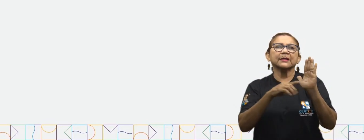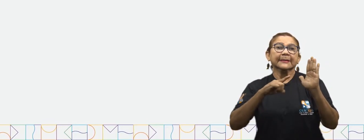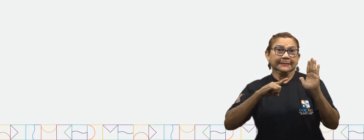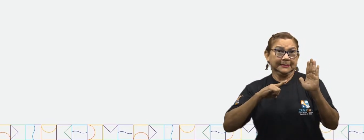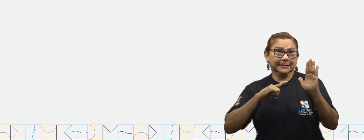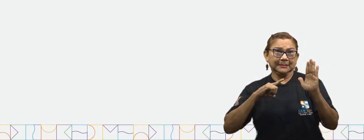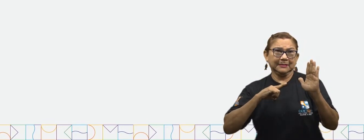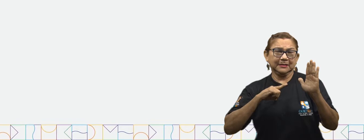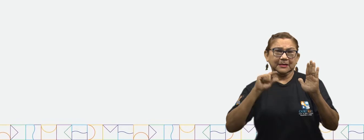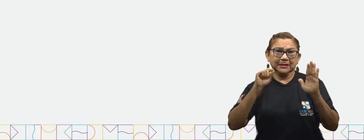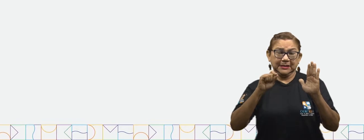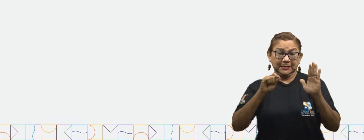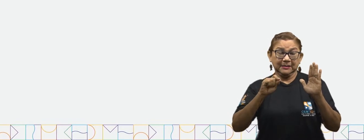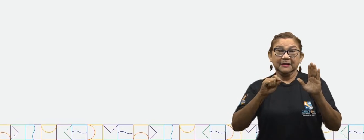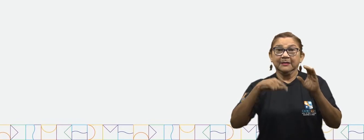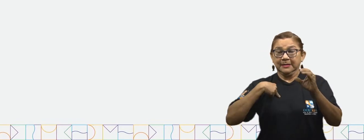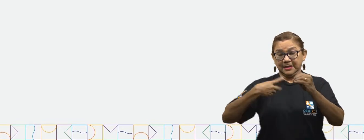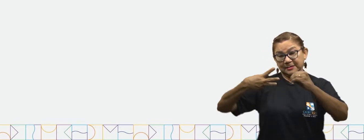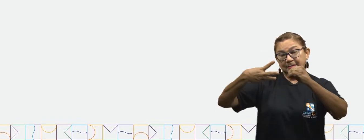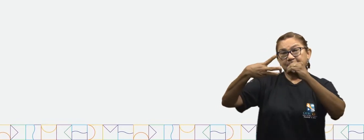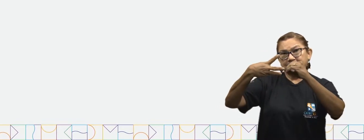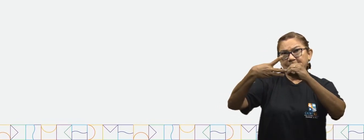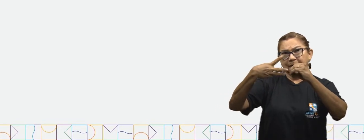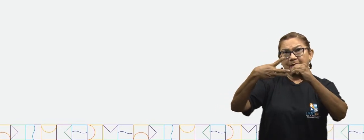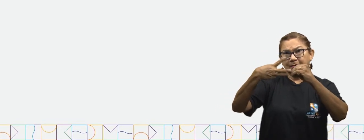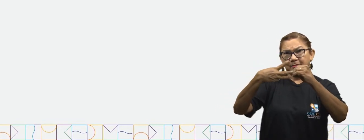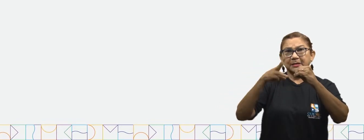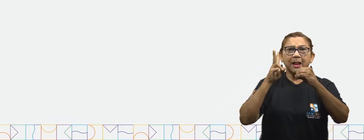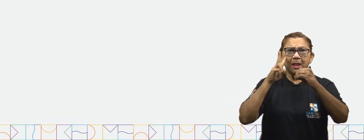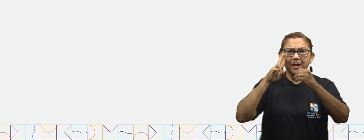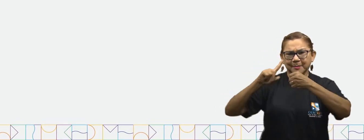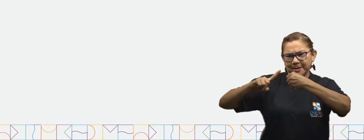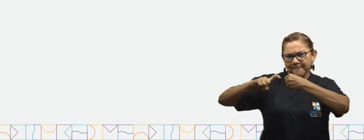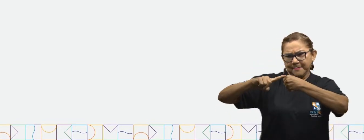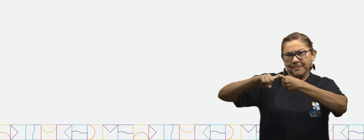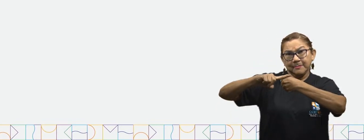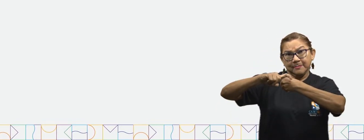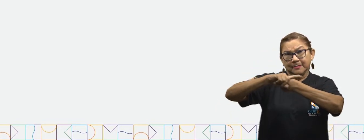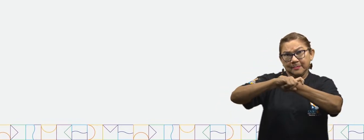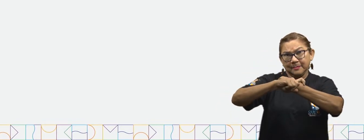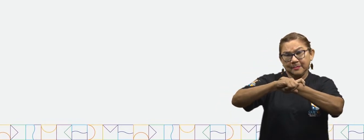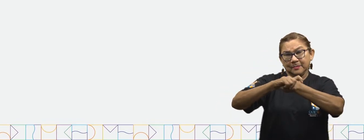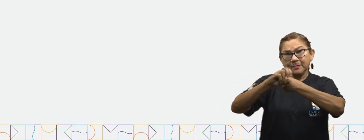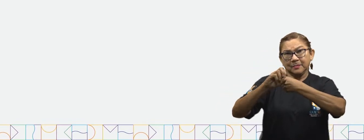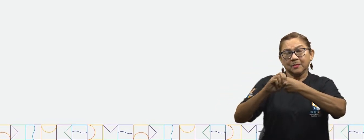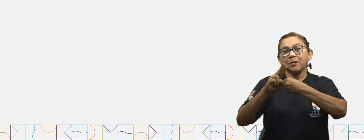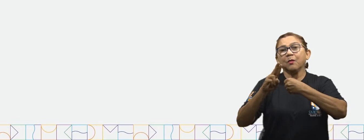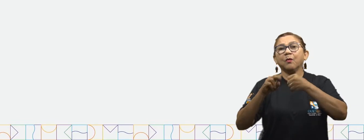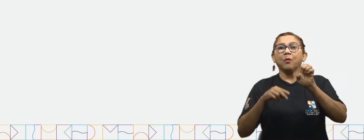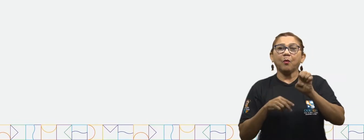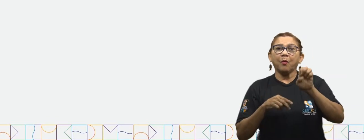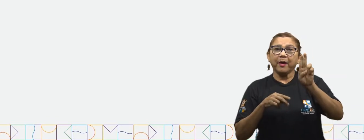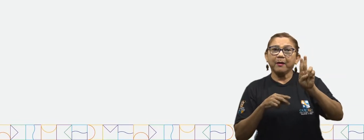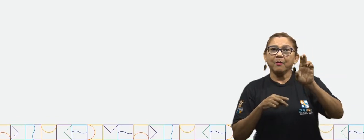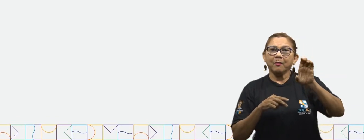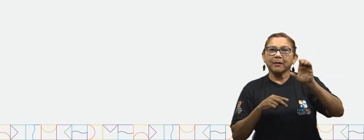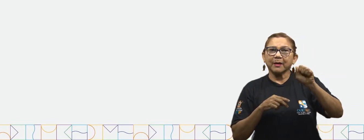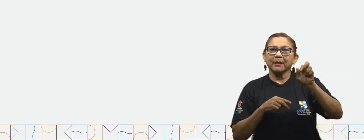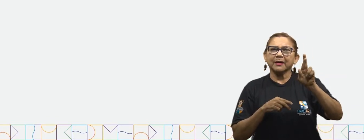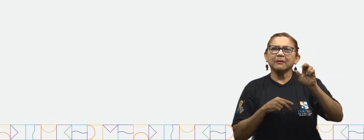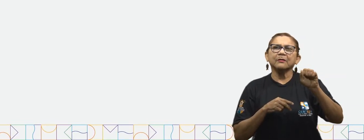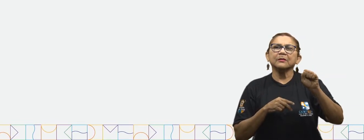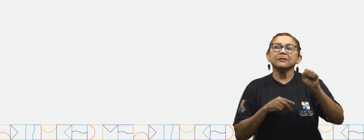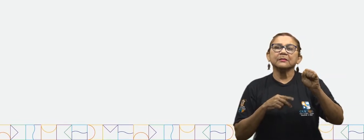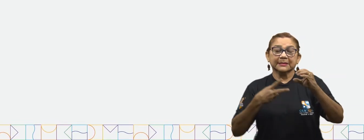tanto em células procariontes, que são aí as células de bactérias, como em células eucariontes, que são células